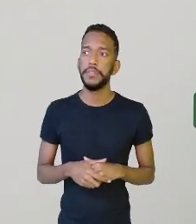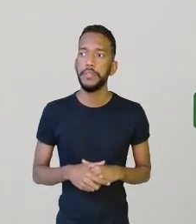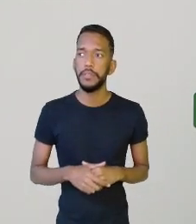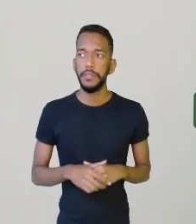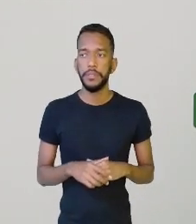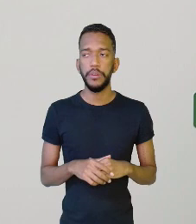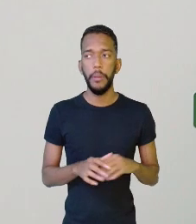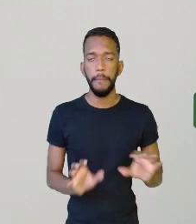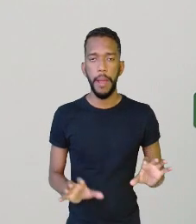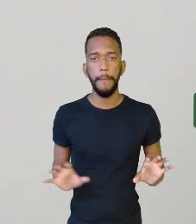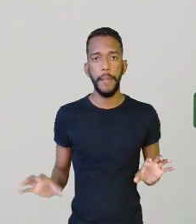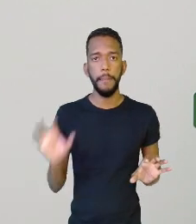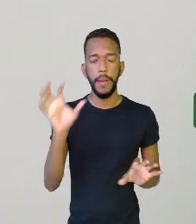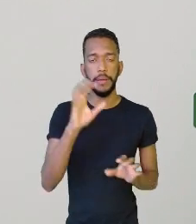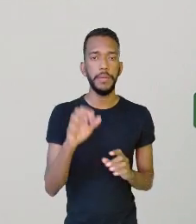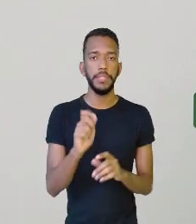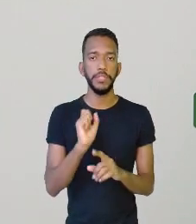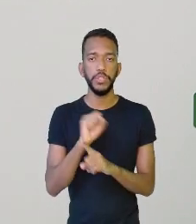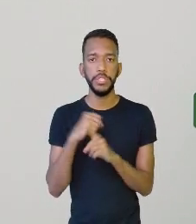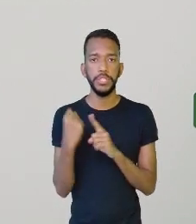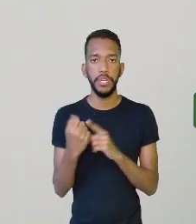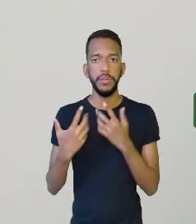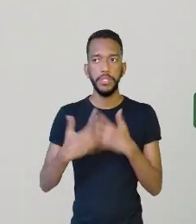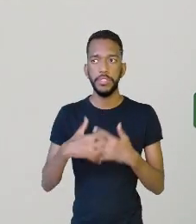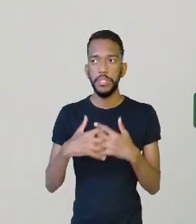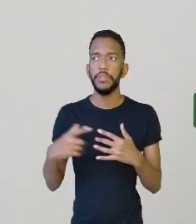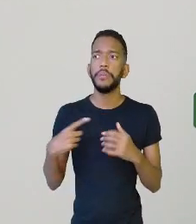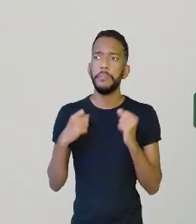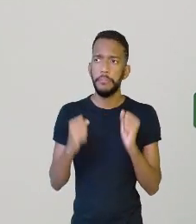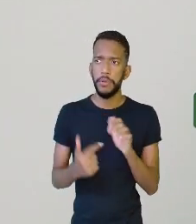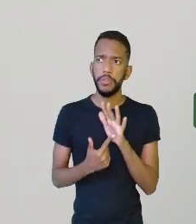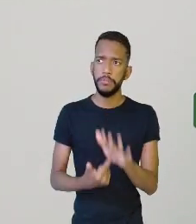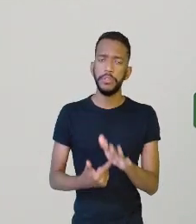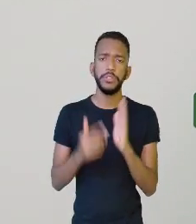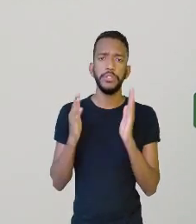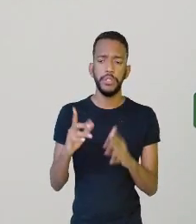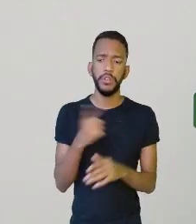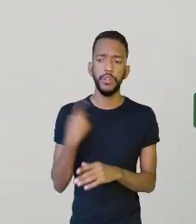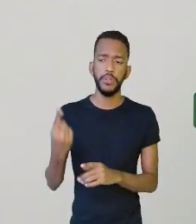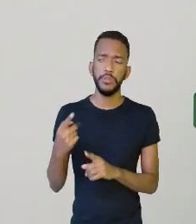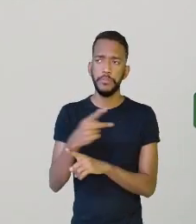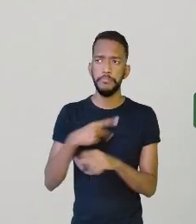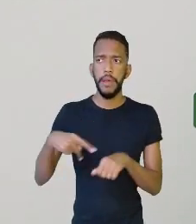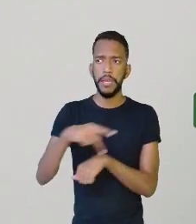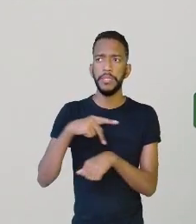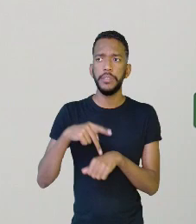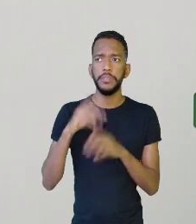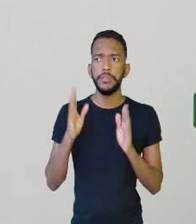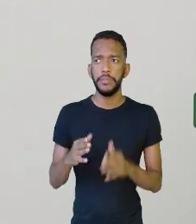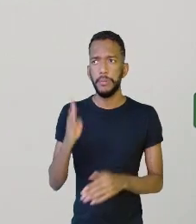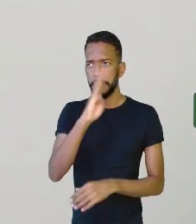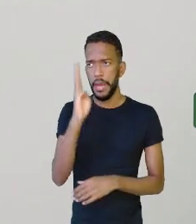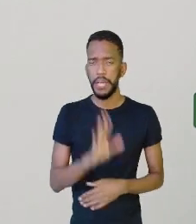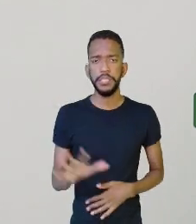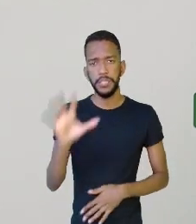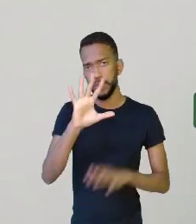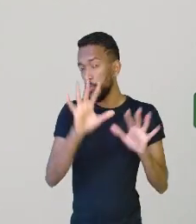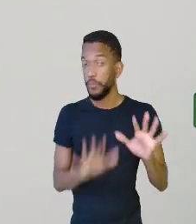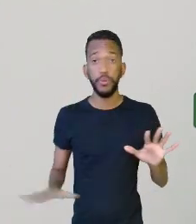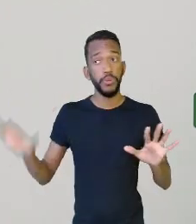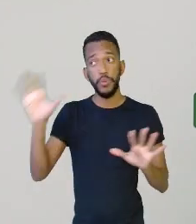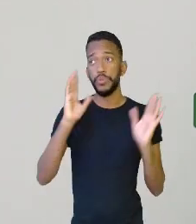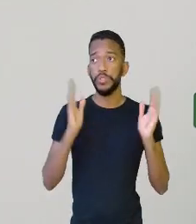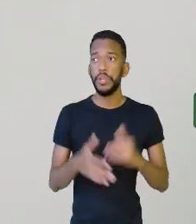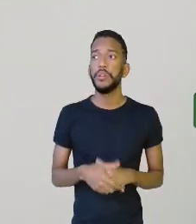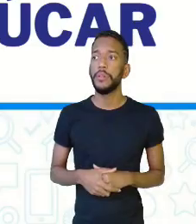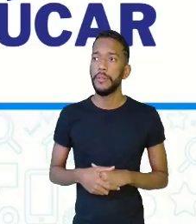construção social do engenho e que pode ser colocada para o nosso país, que pode ser trazida para o Brasil como um todo. Então